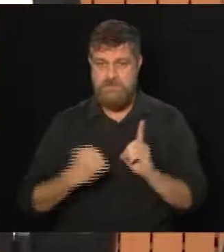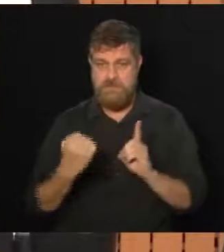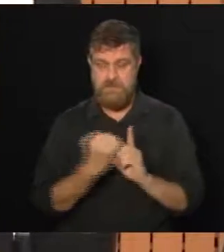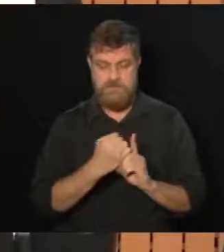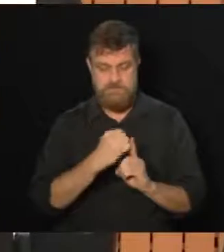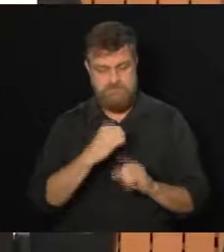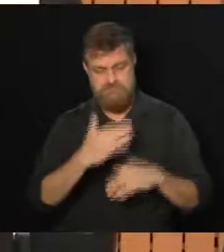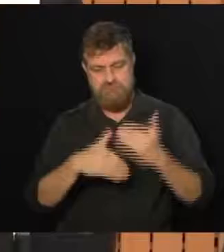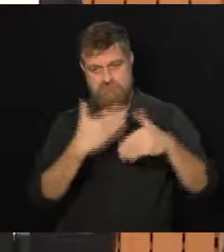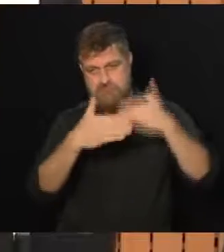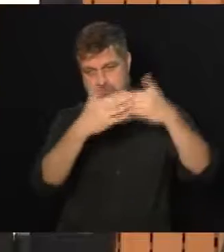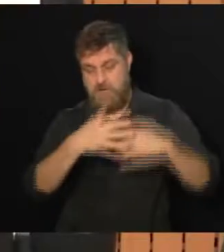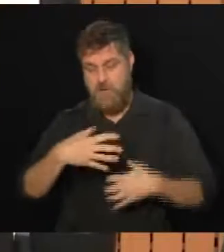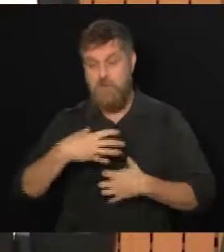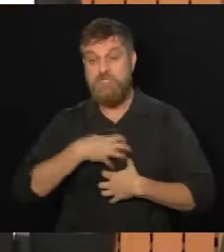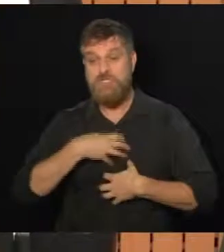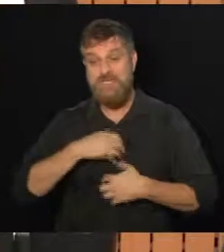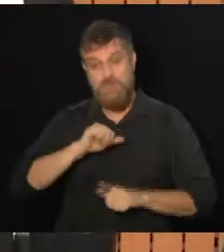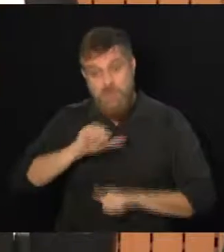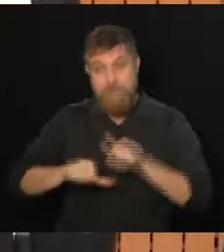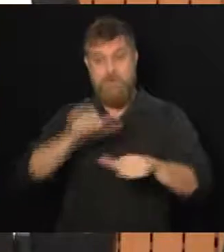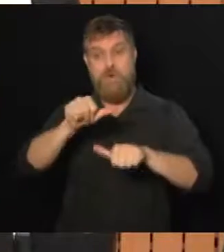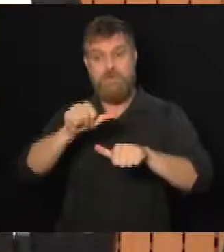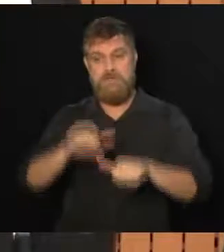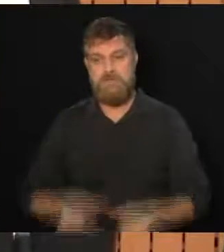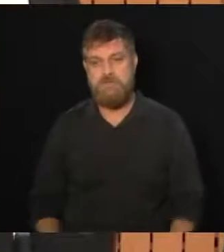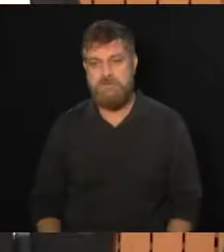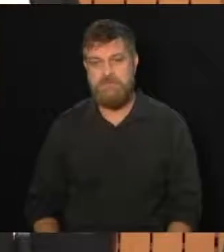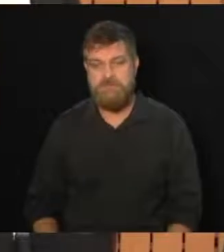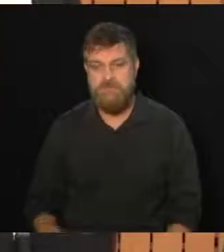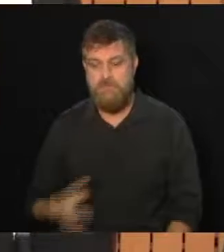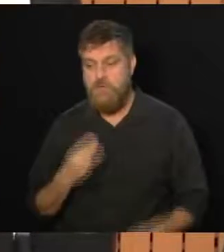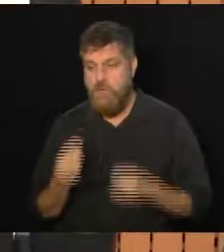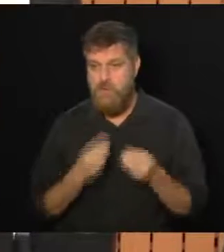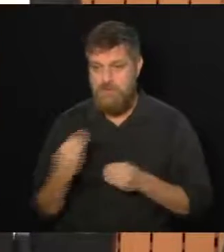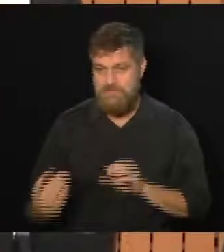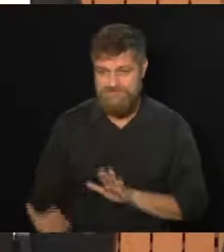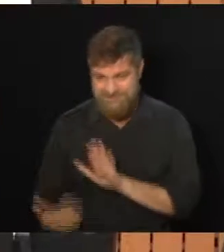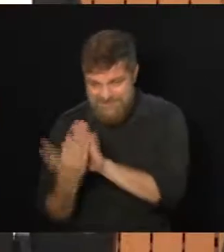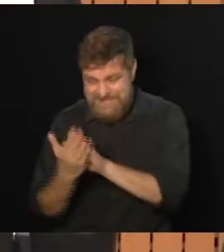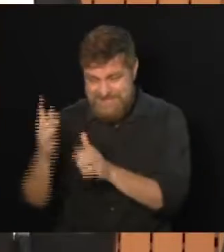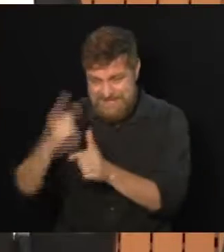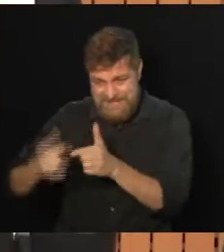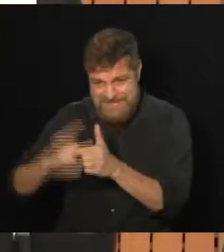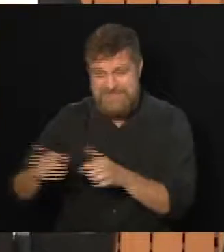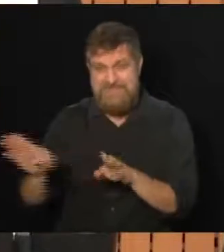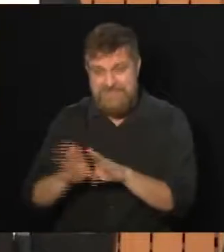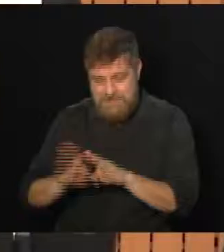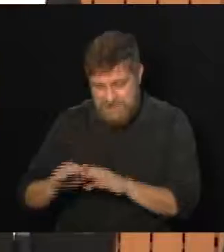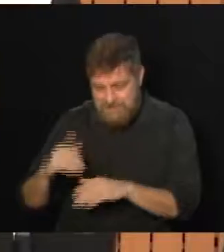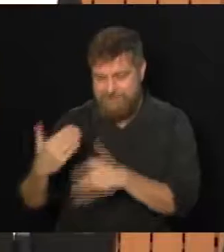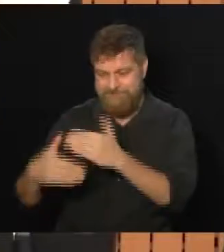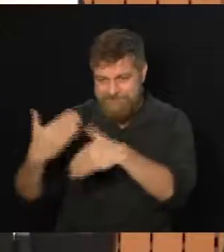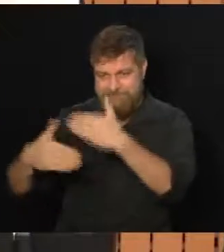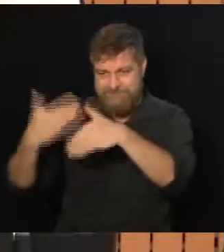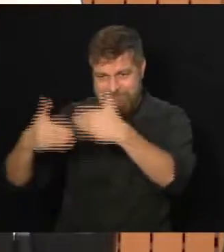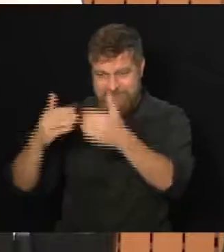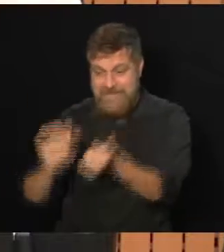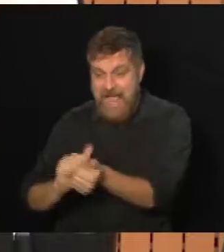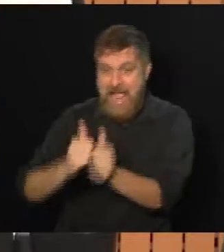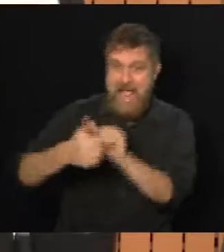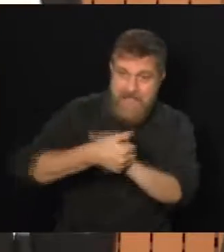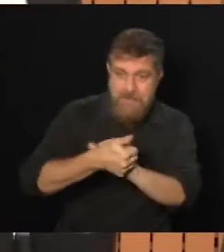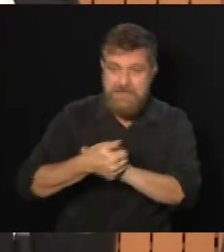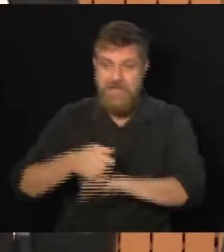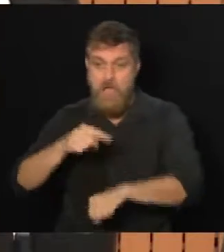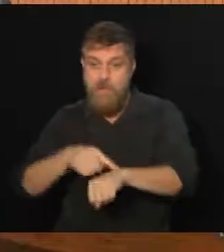evolui, os comportamentos mudam, a forma de enfrentar essa realidade também tem que se adequar aos